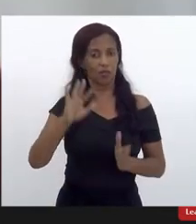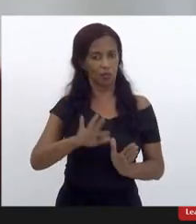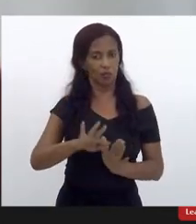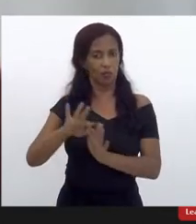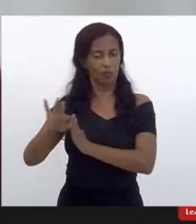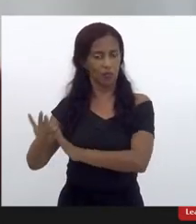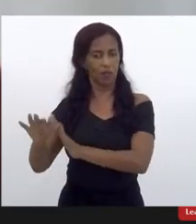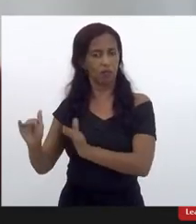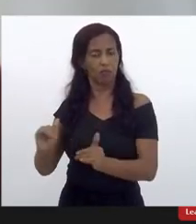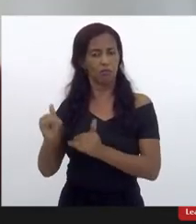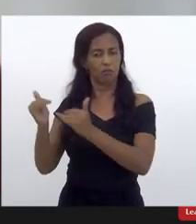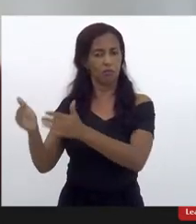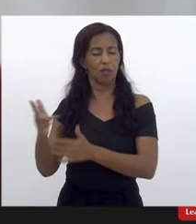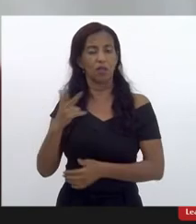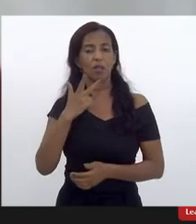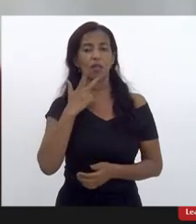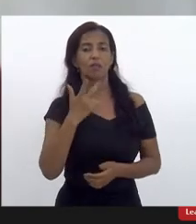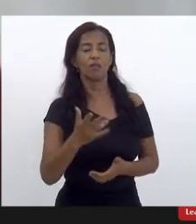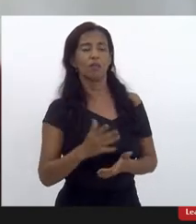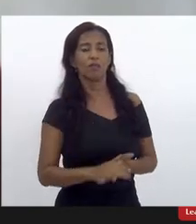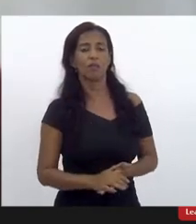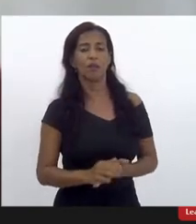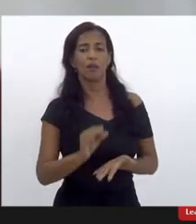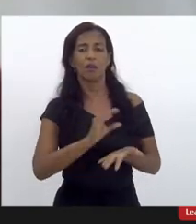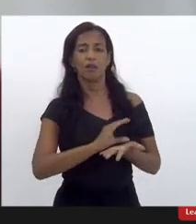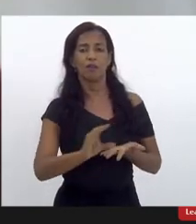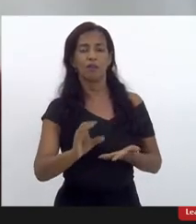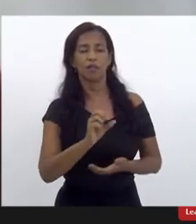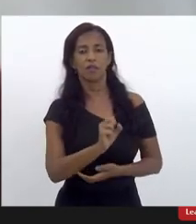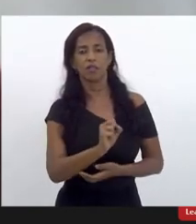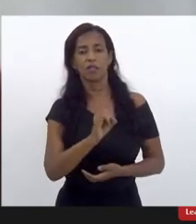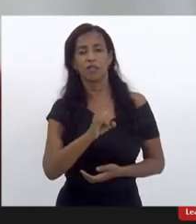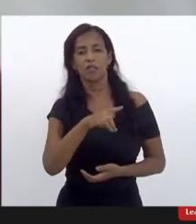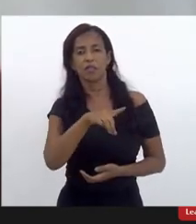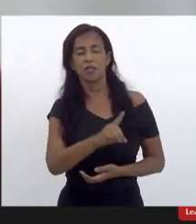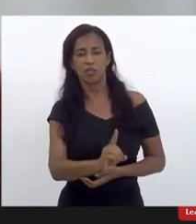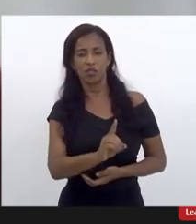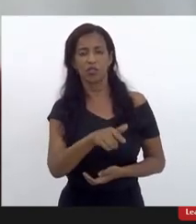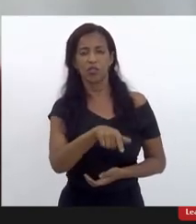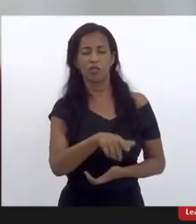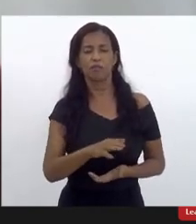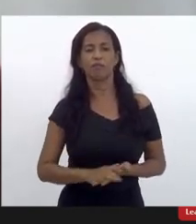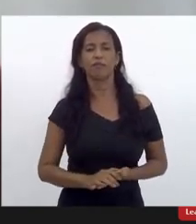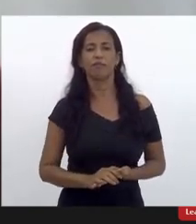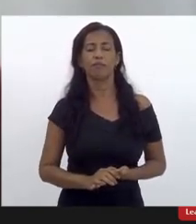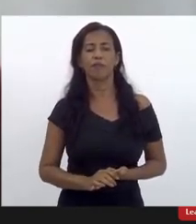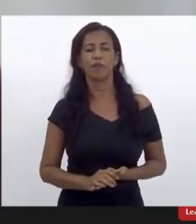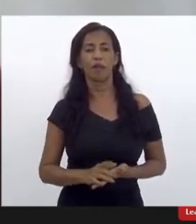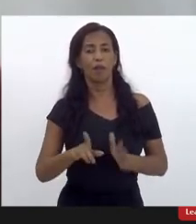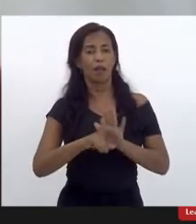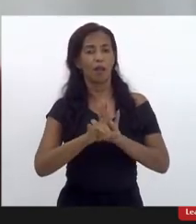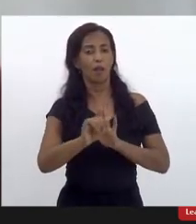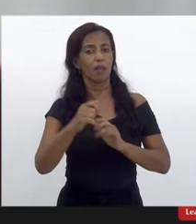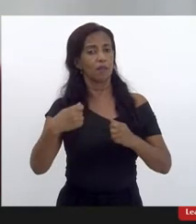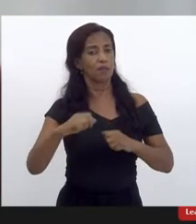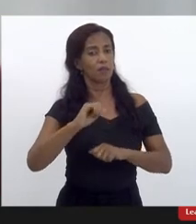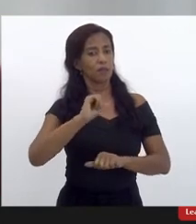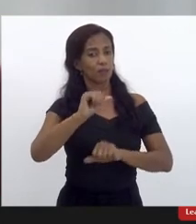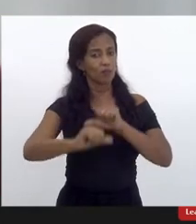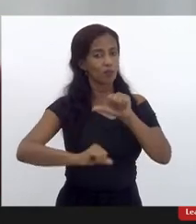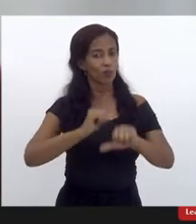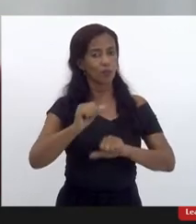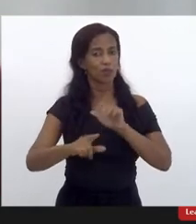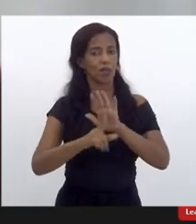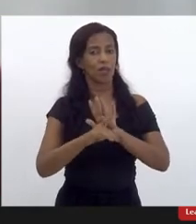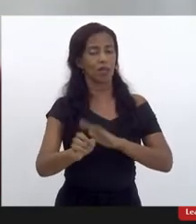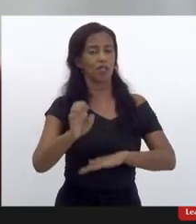questão superada. Quero falar sobre a questão da verba CIDES, verba descentralizada. A lei precisa ser alterada. A lei estadual